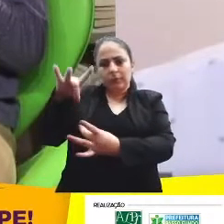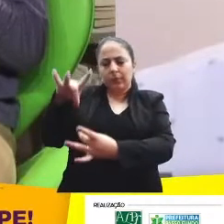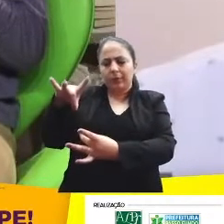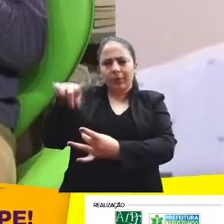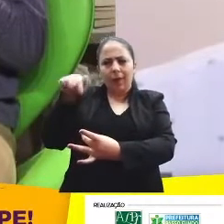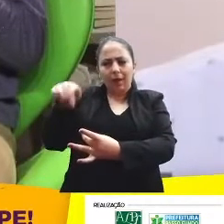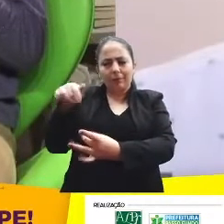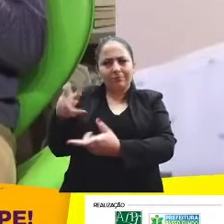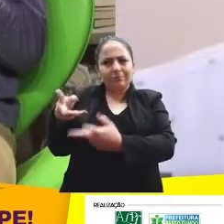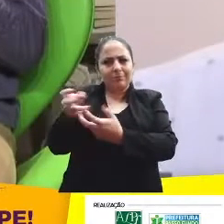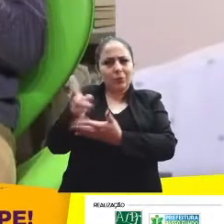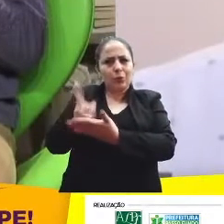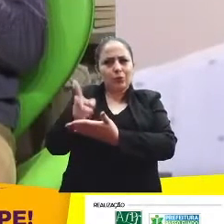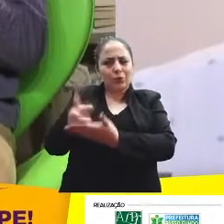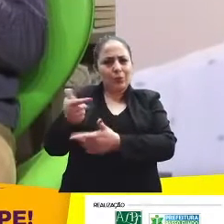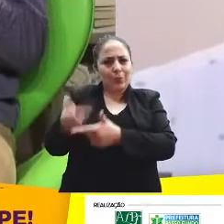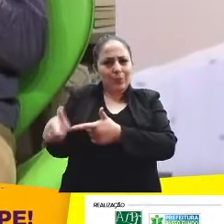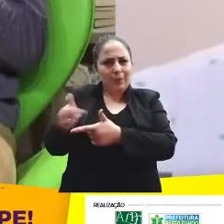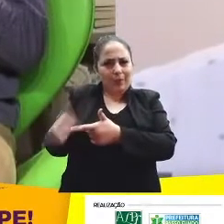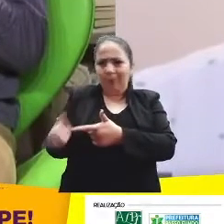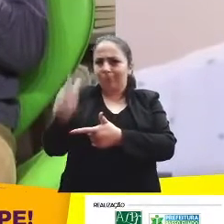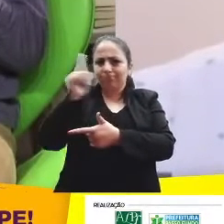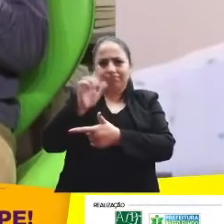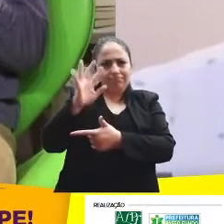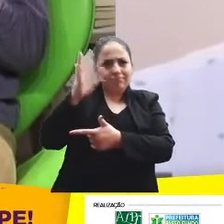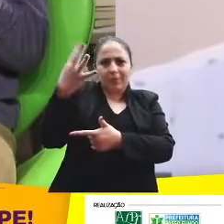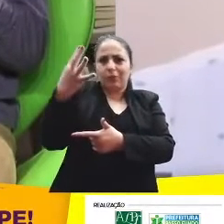resolveu, e ainda ele acabou